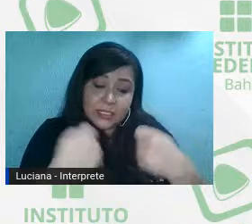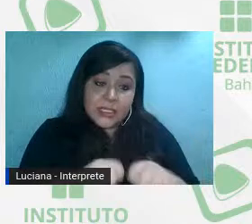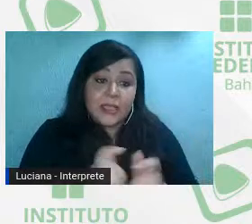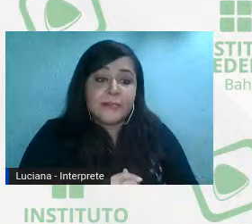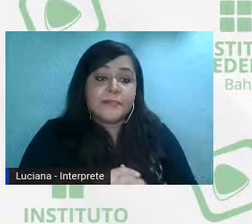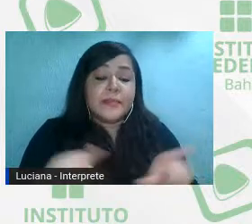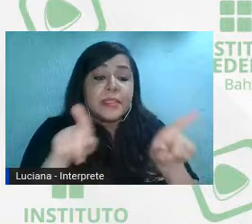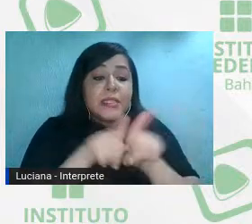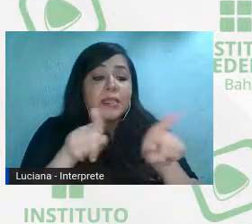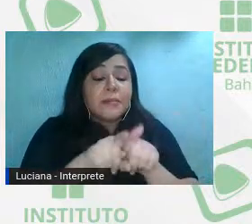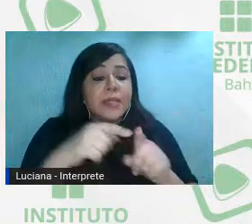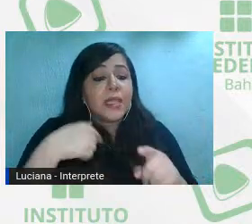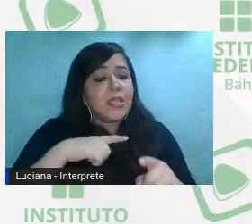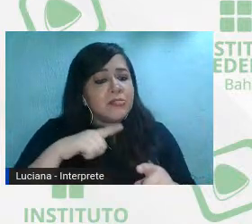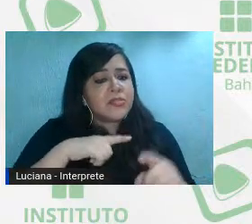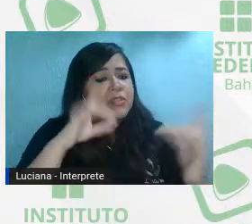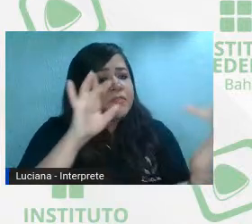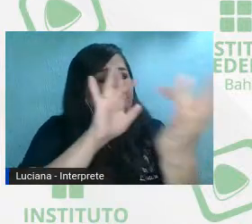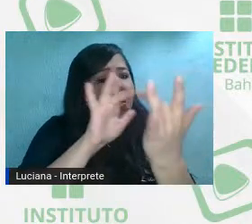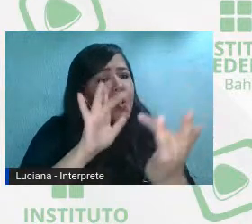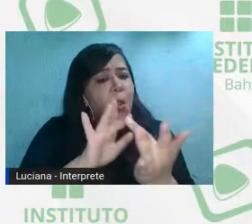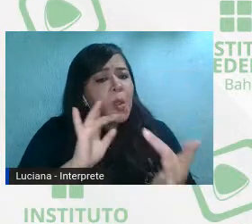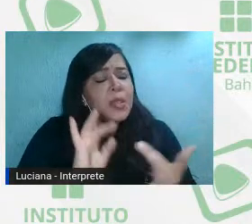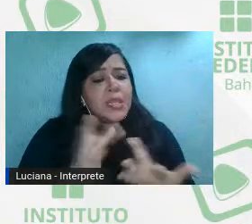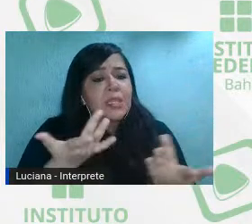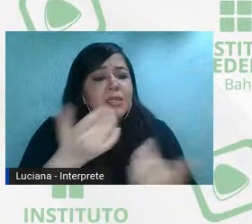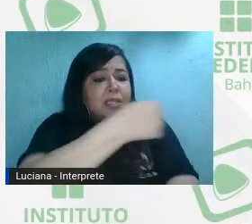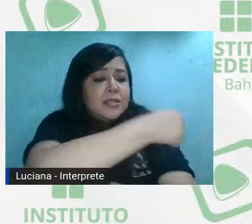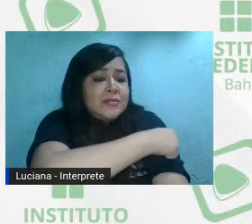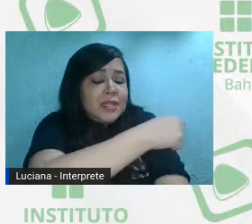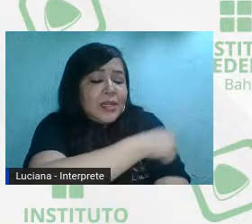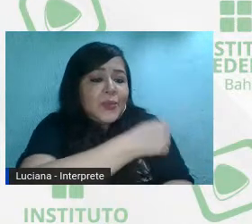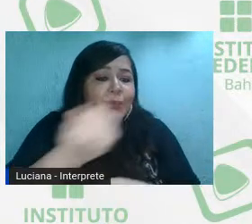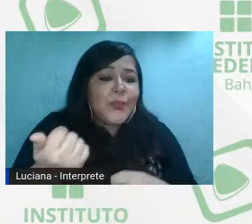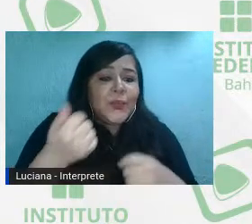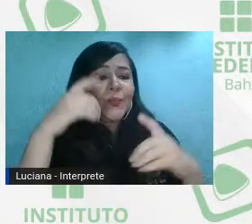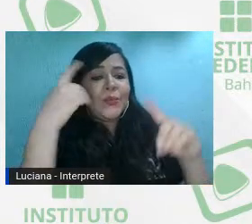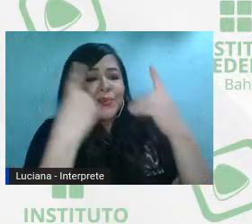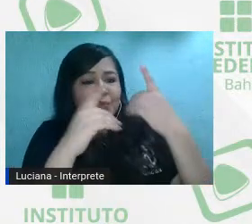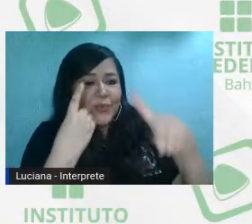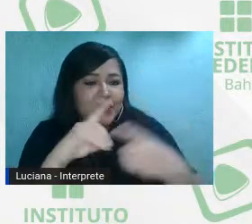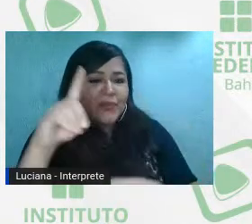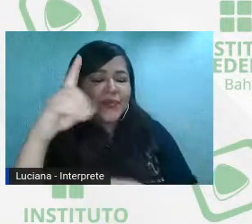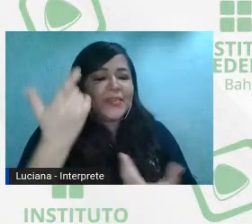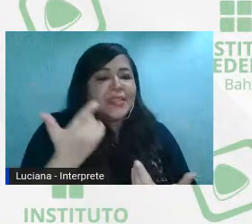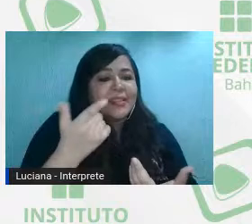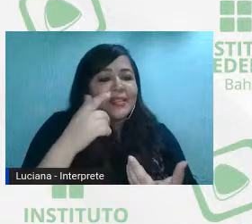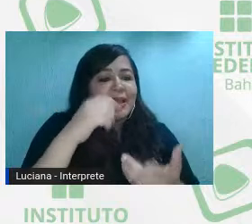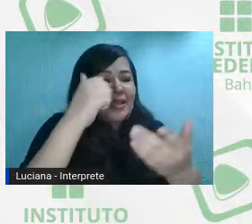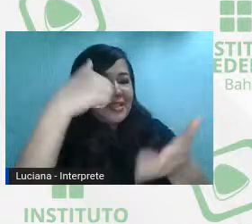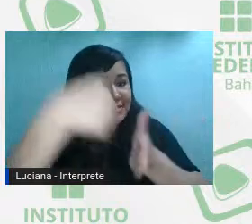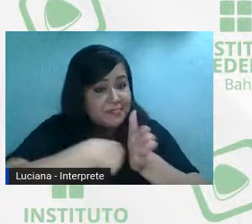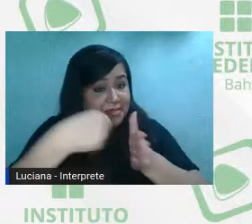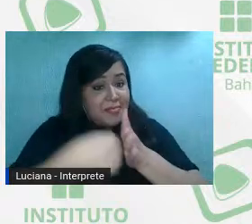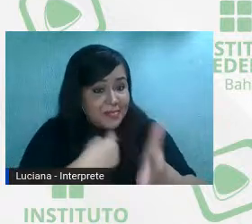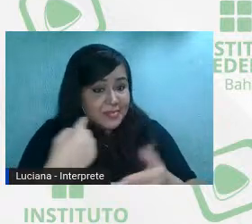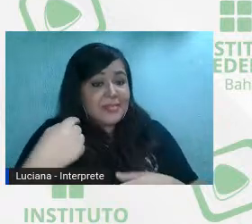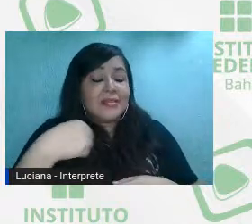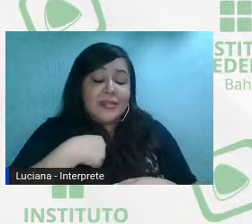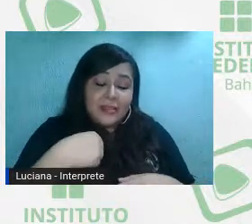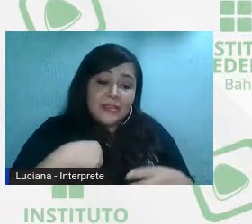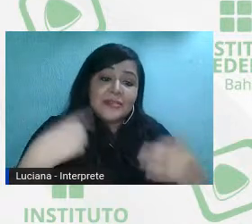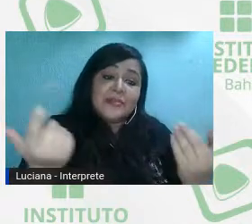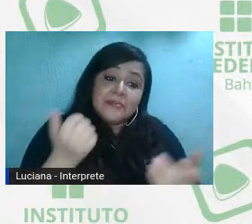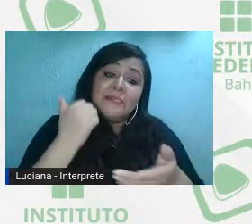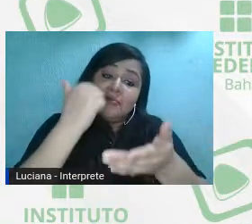contato direto que eu tive com os estudantes ao tirar dúvidas só confirmou a minha vontade de seguir com a docência. Então,